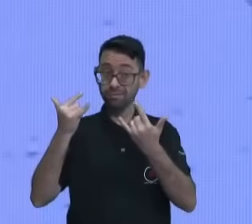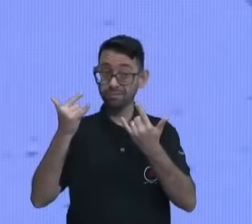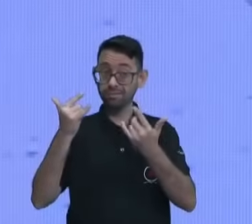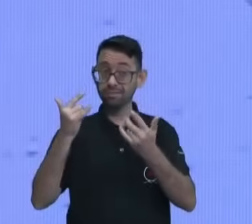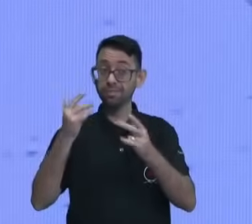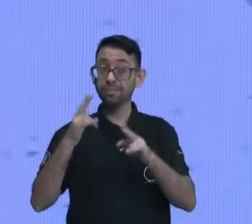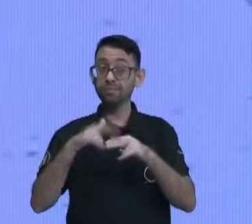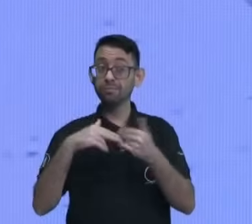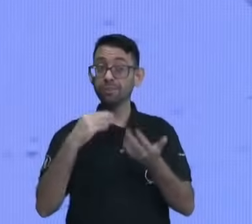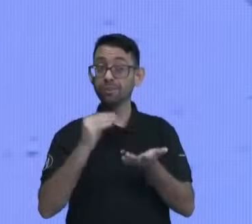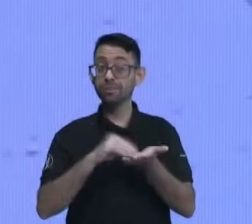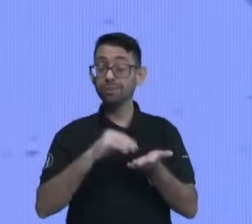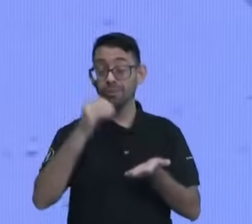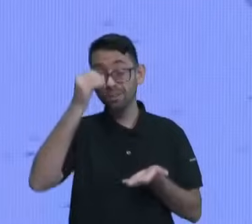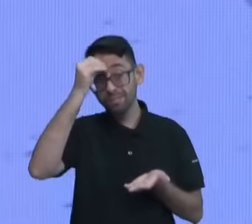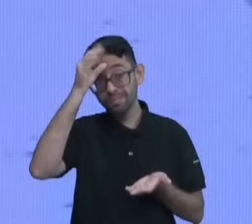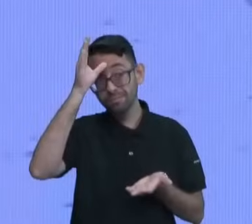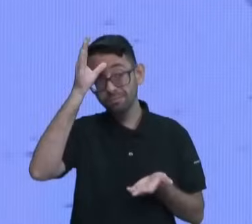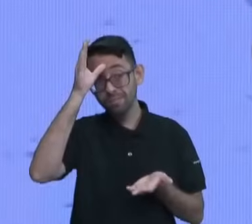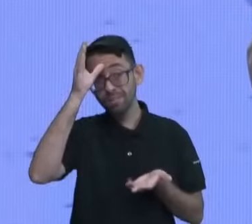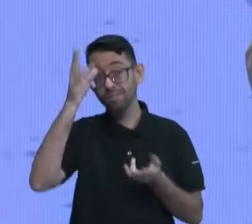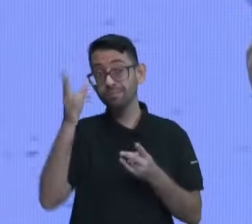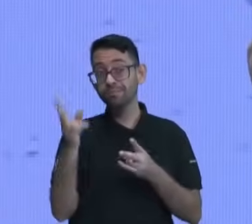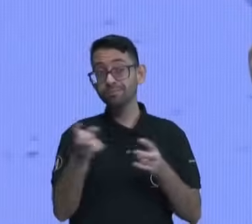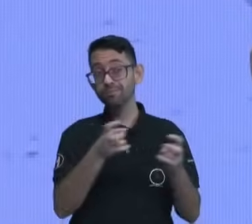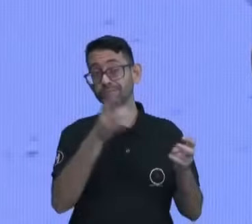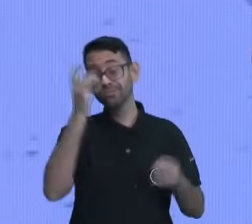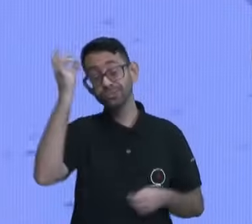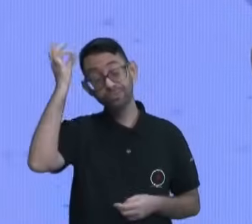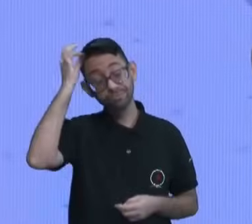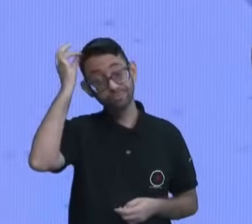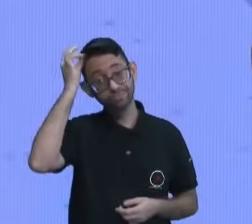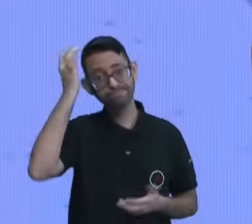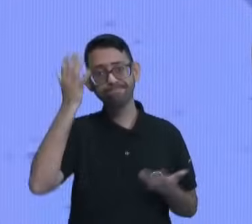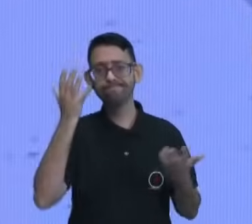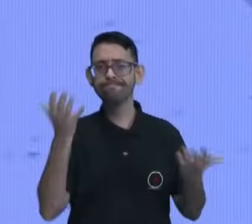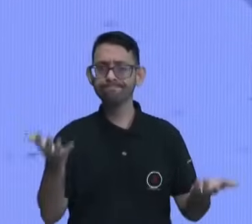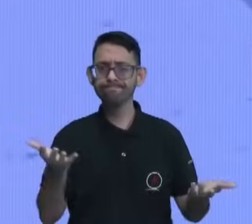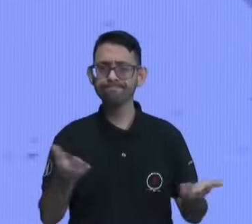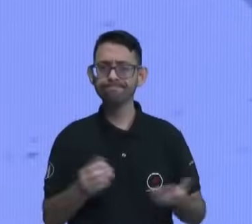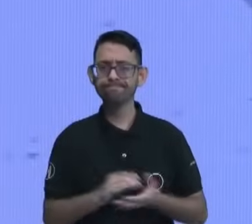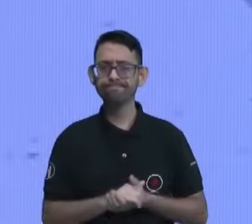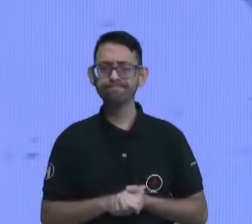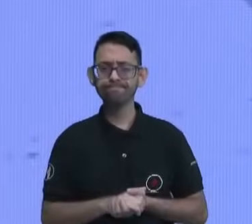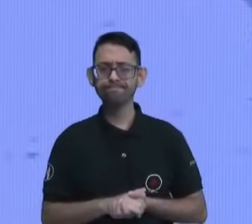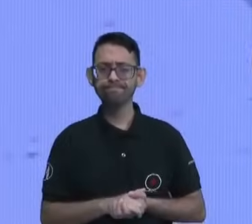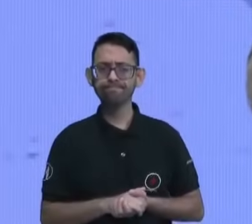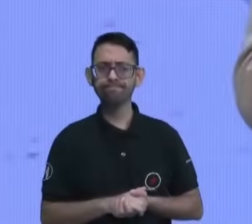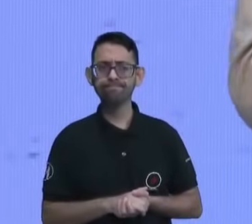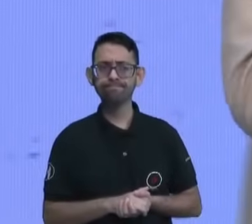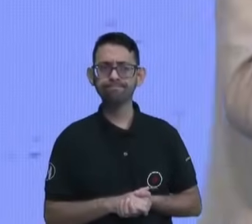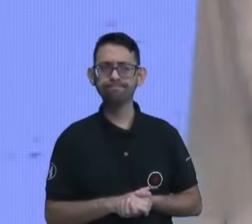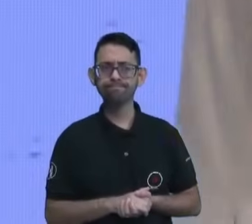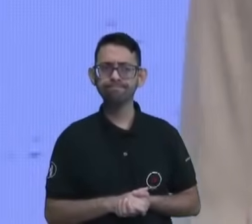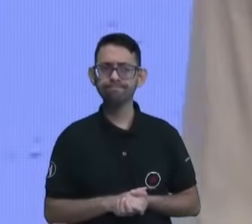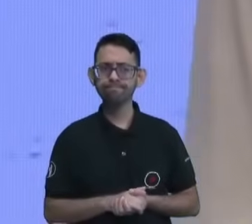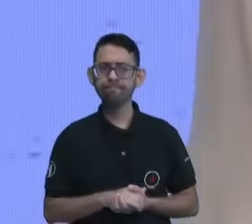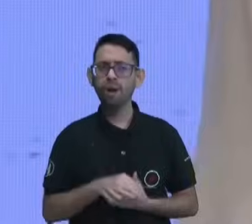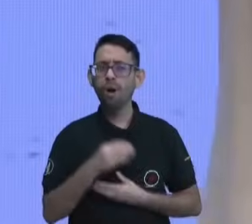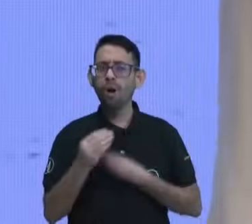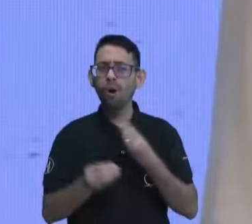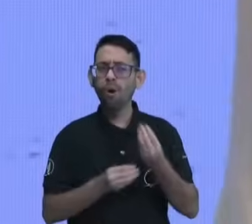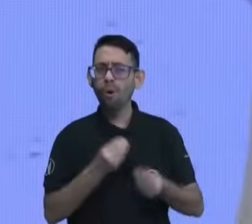espiritual essa que é a verdade gente é incrível como é que o povo de Deus